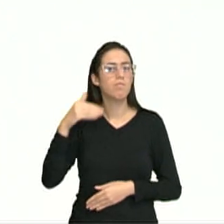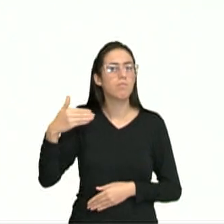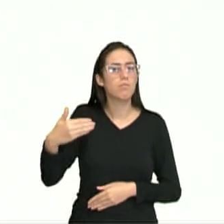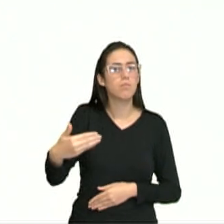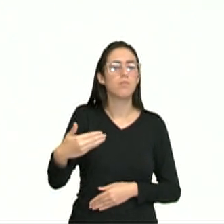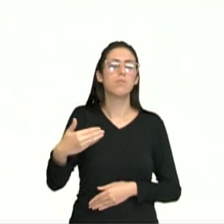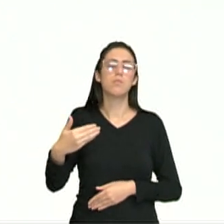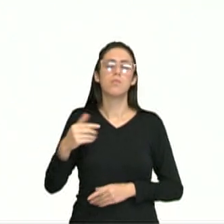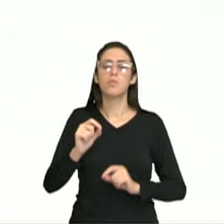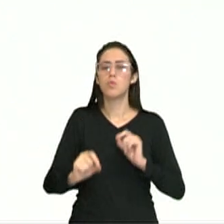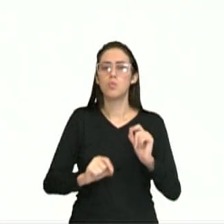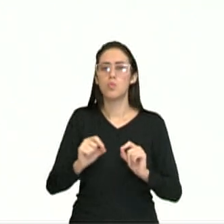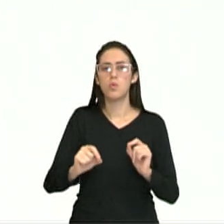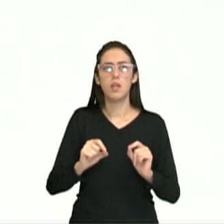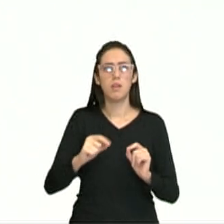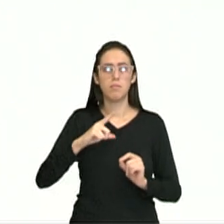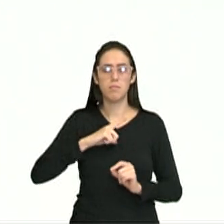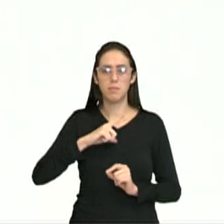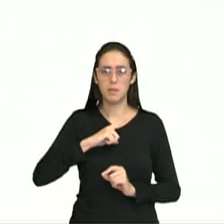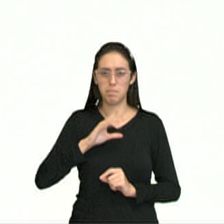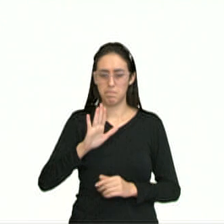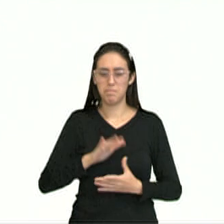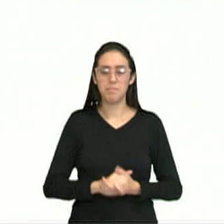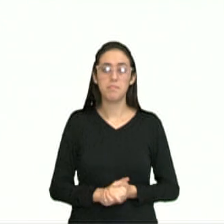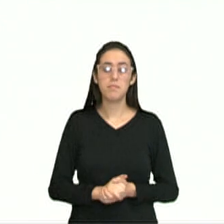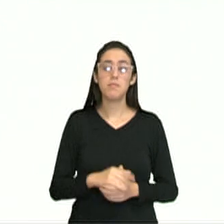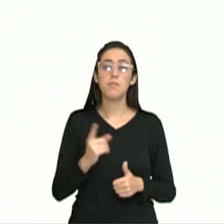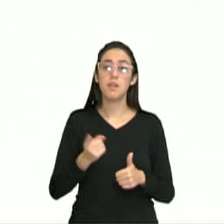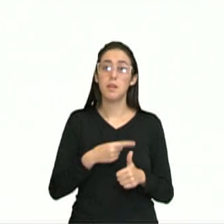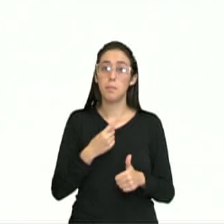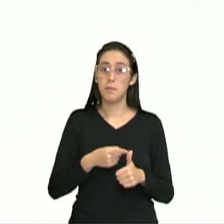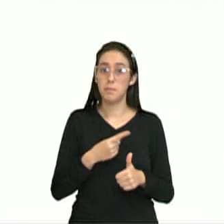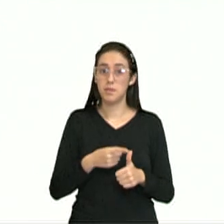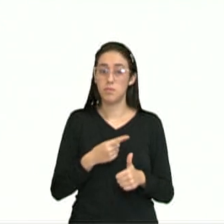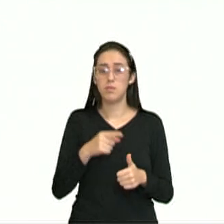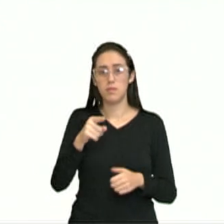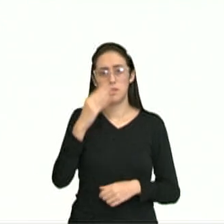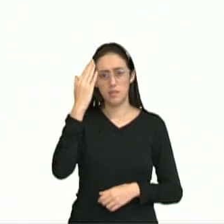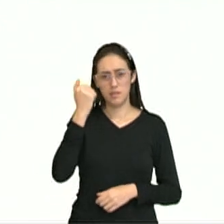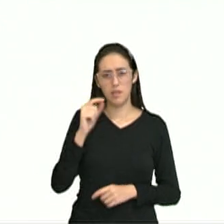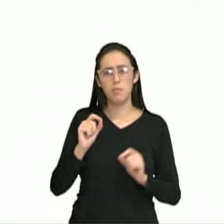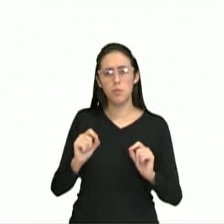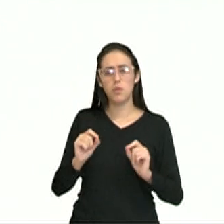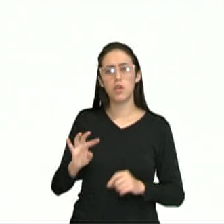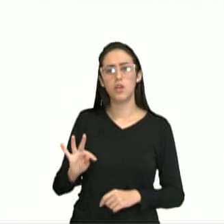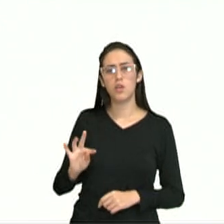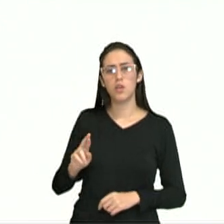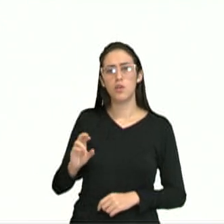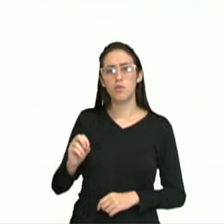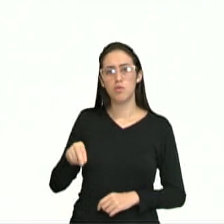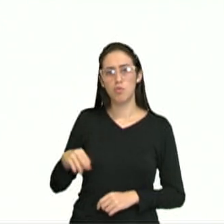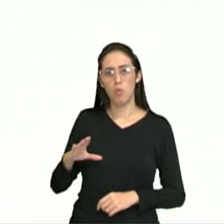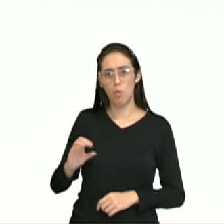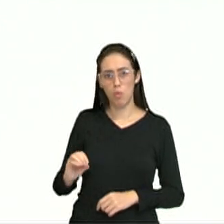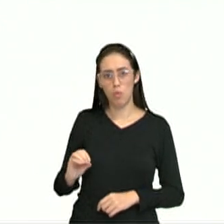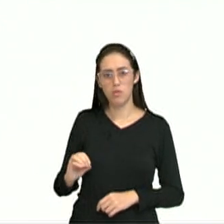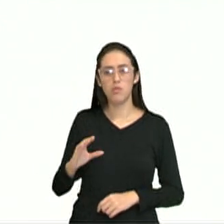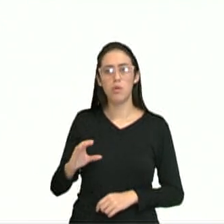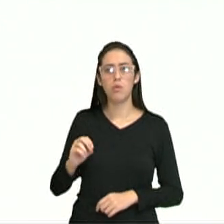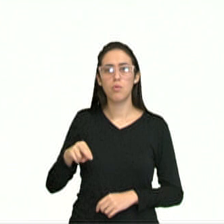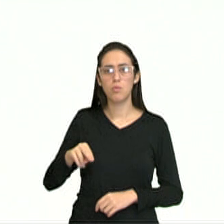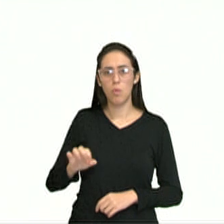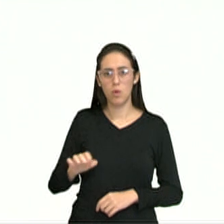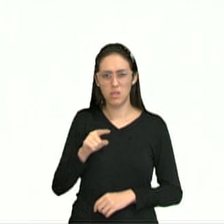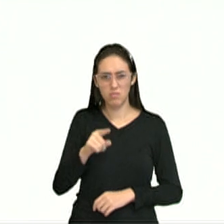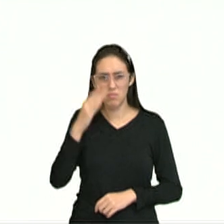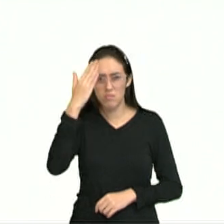cone que é feita. Então, primeira coisa, você sabe o que é um tronco de cone? Você identifica um tronco de cone?